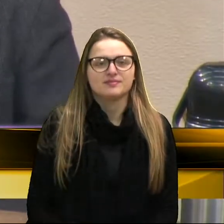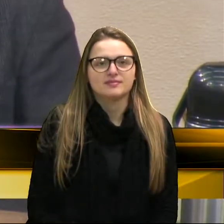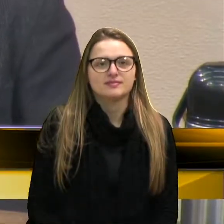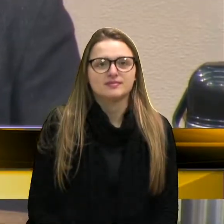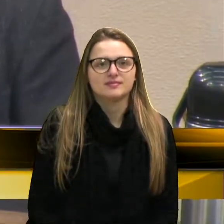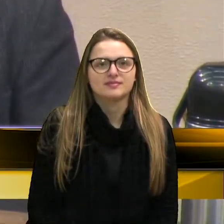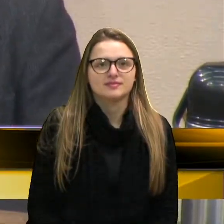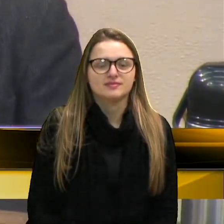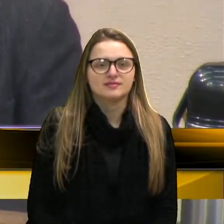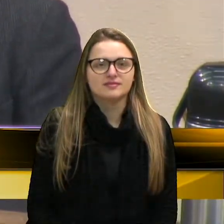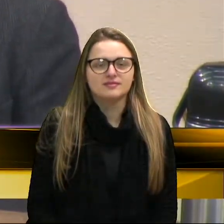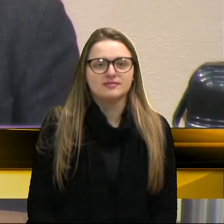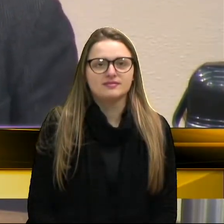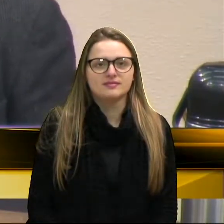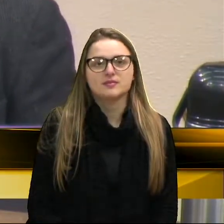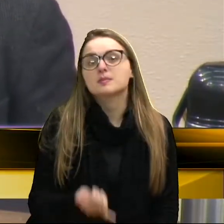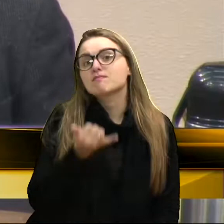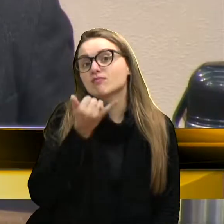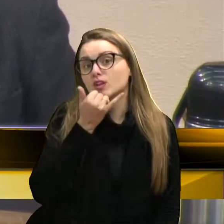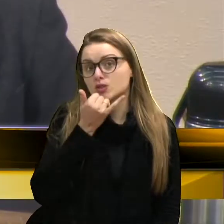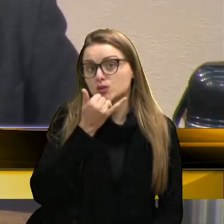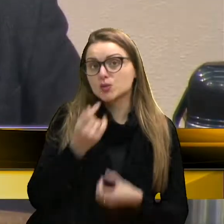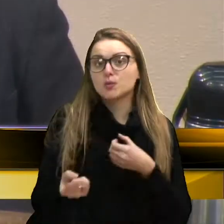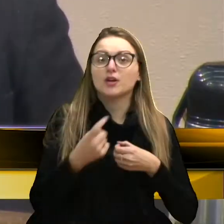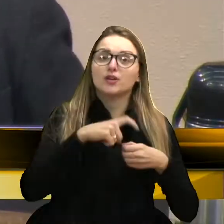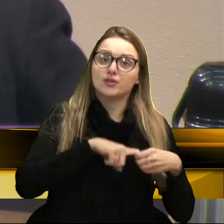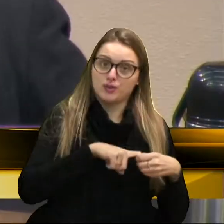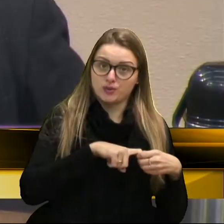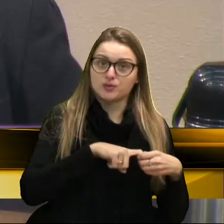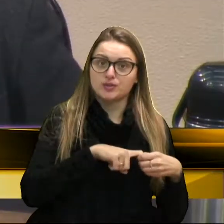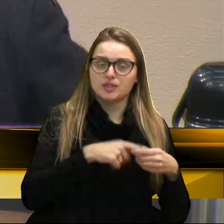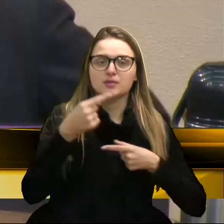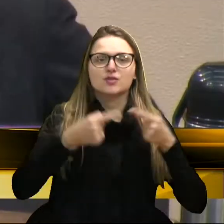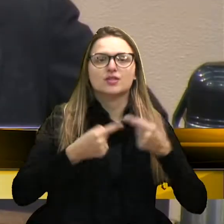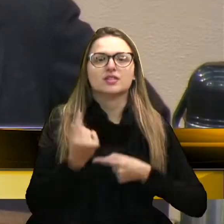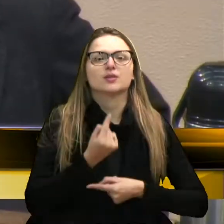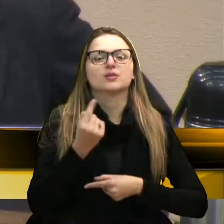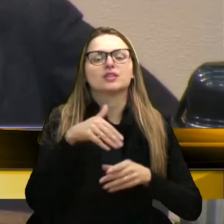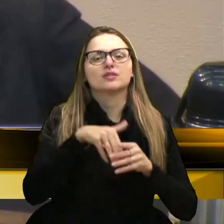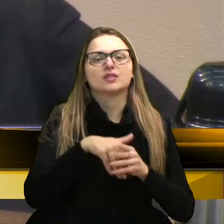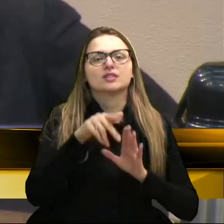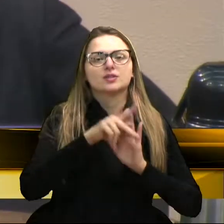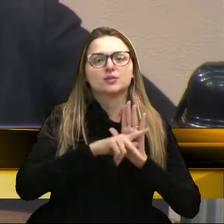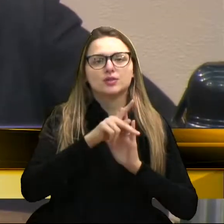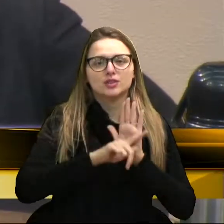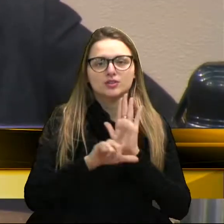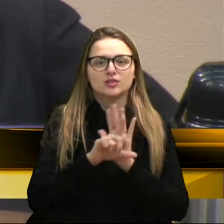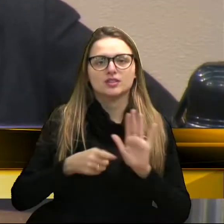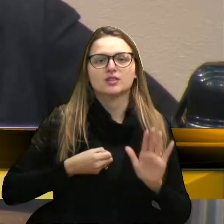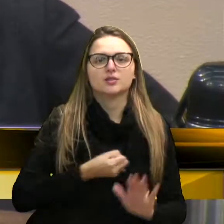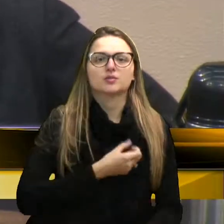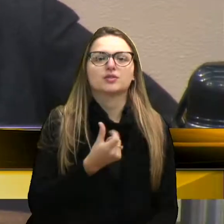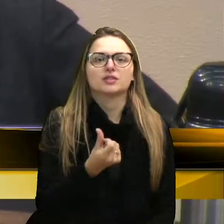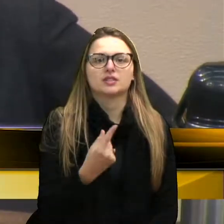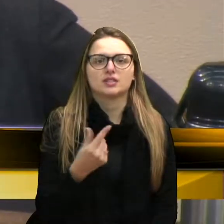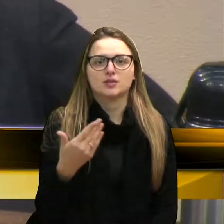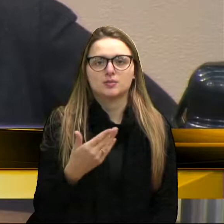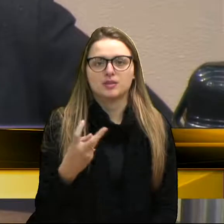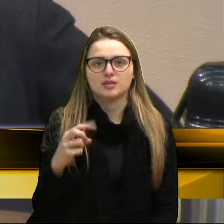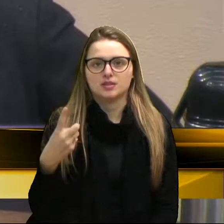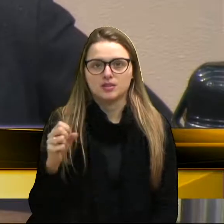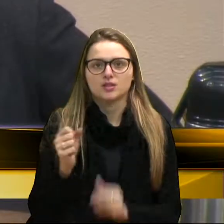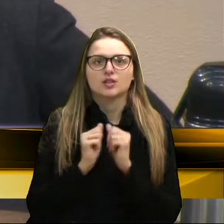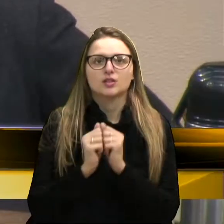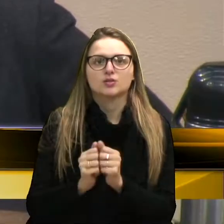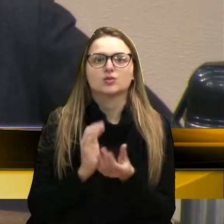Ah, tá. Me desculpe, voltamos então. Em discussão única e votação, projeto de lei número 61 de 2018, contido